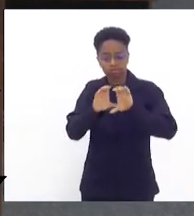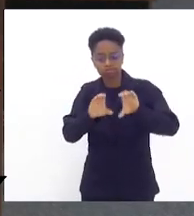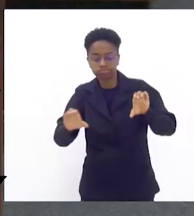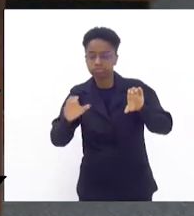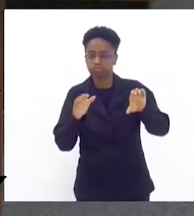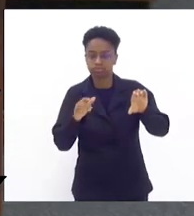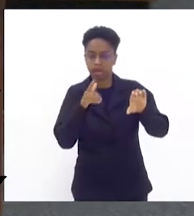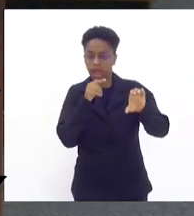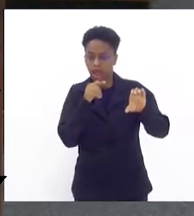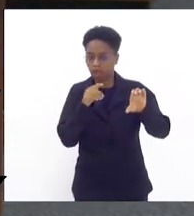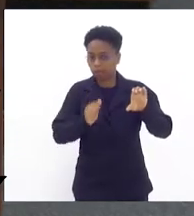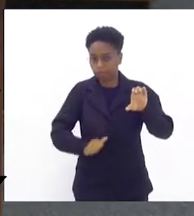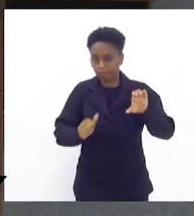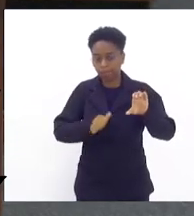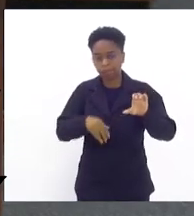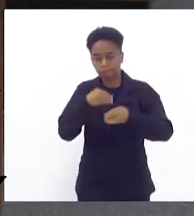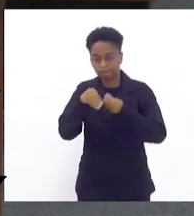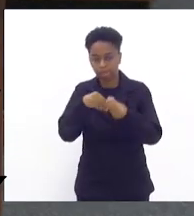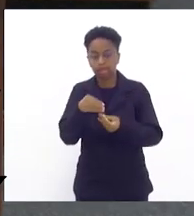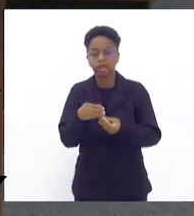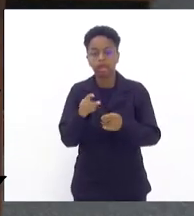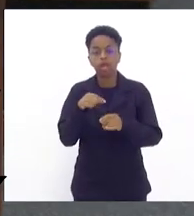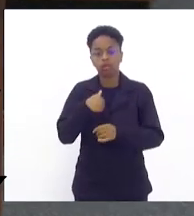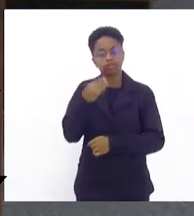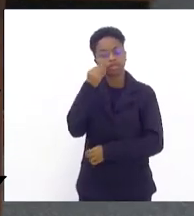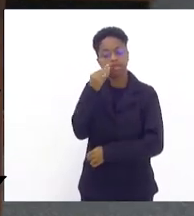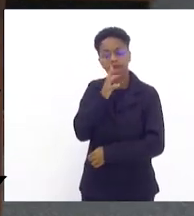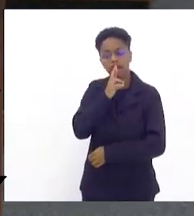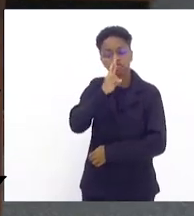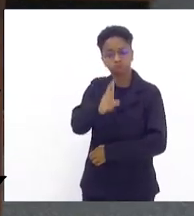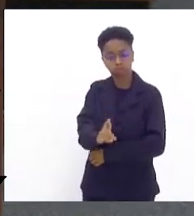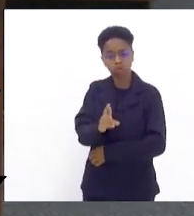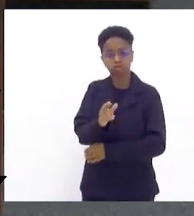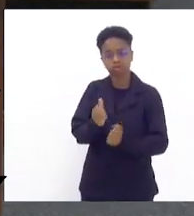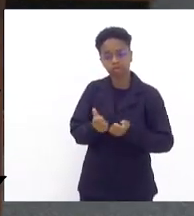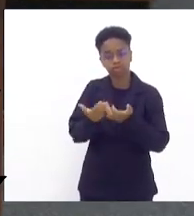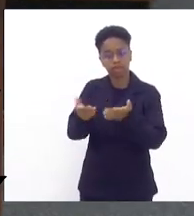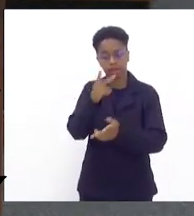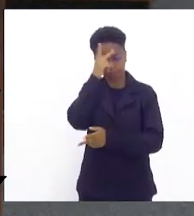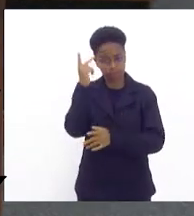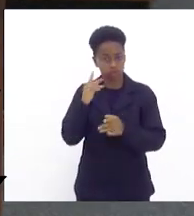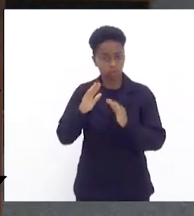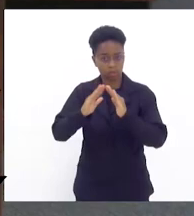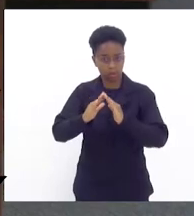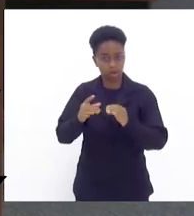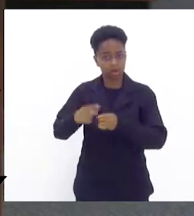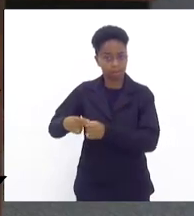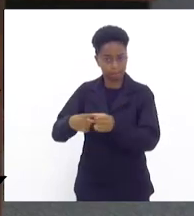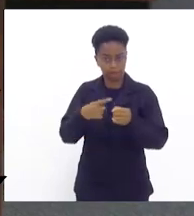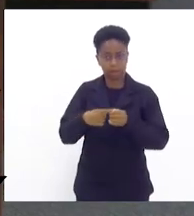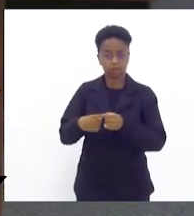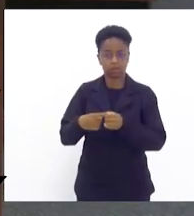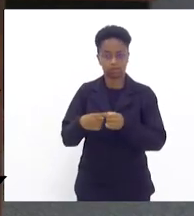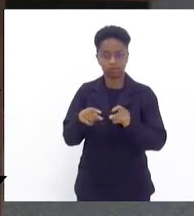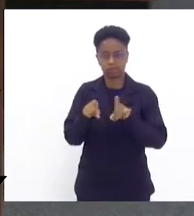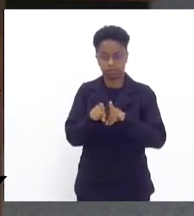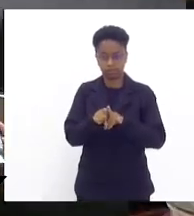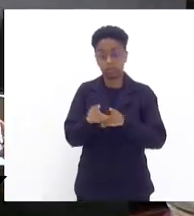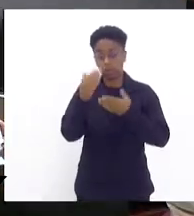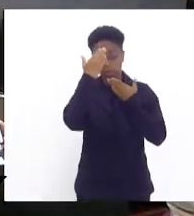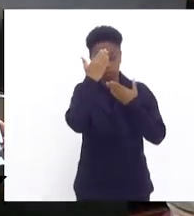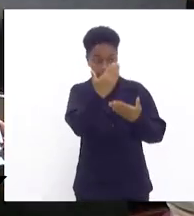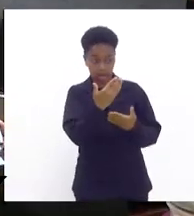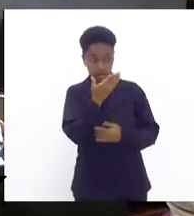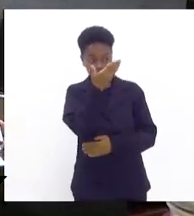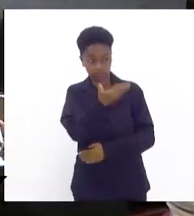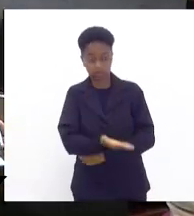pública buscar essa resposta para levar para todos os munícipes de Pinheiral e do bairro Palmeiras. Obrigado,